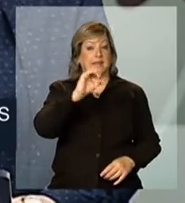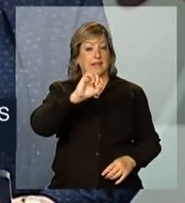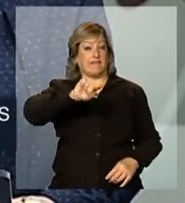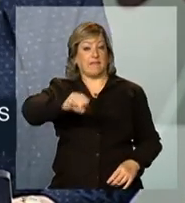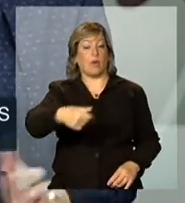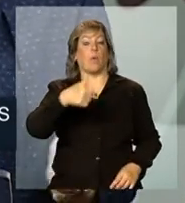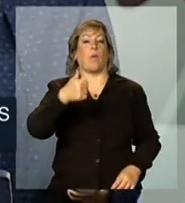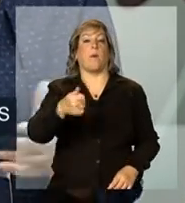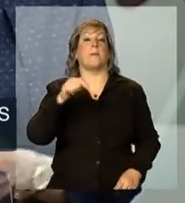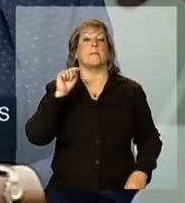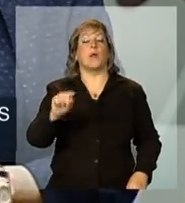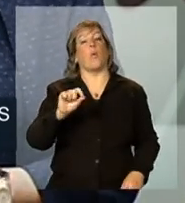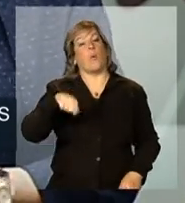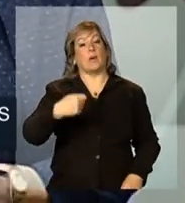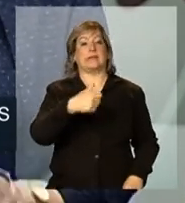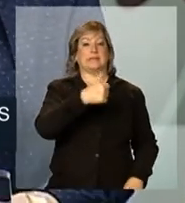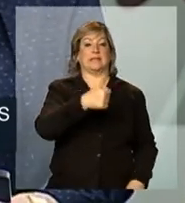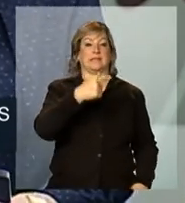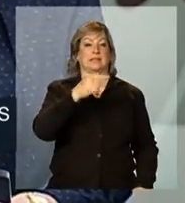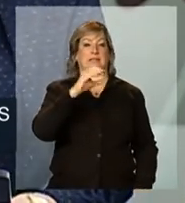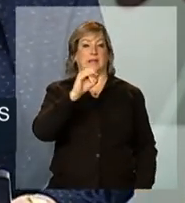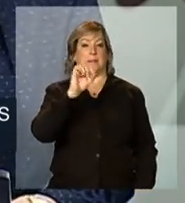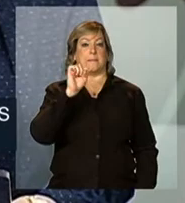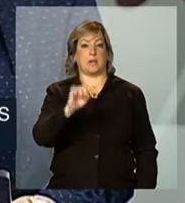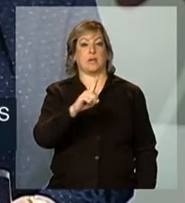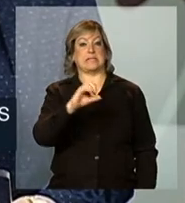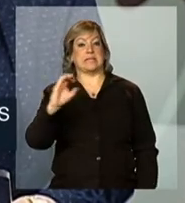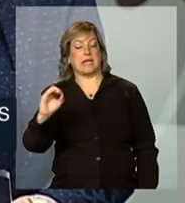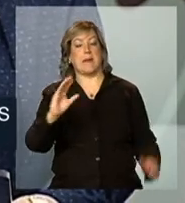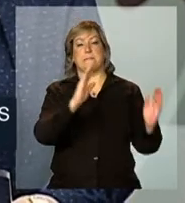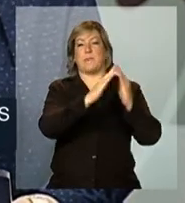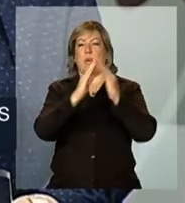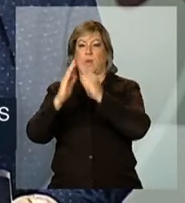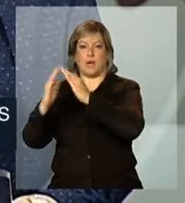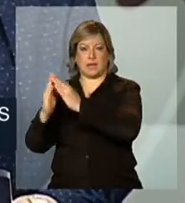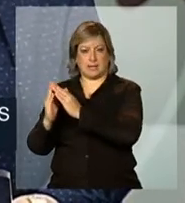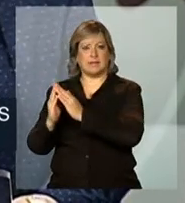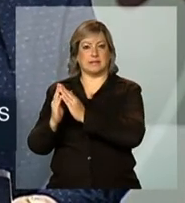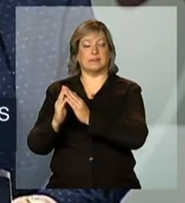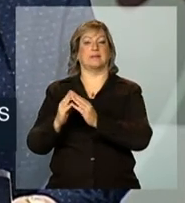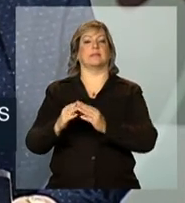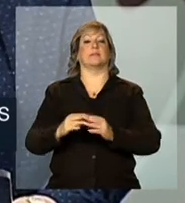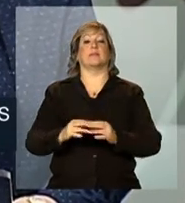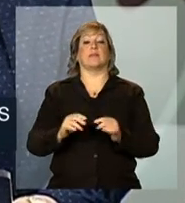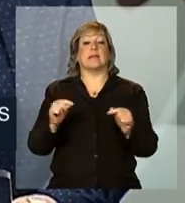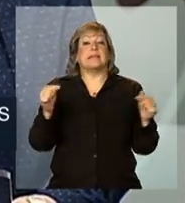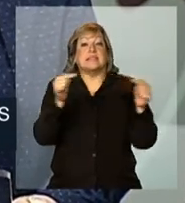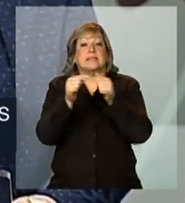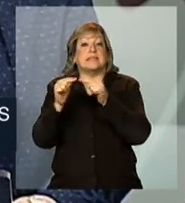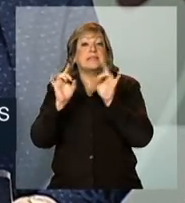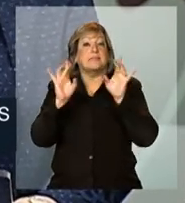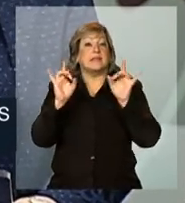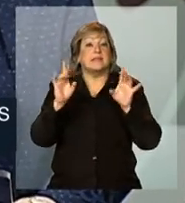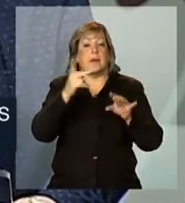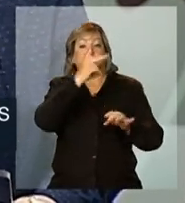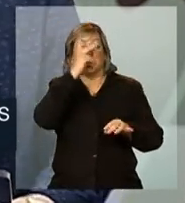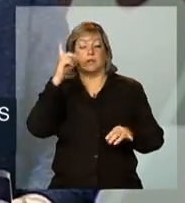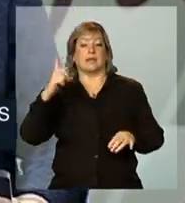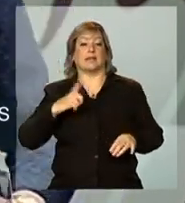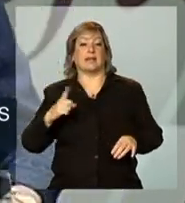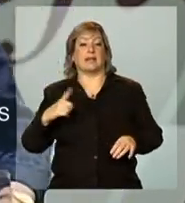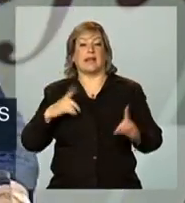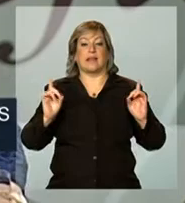170.100 moradias, que é 170.100 moradias, que são adaptáveis para quem tem renda de